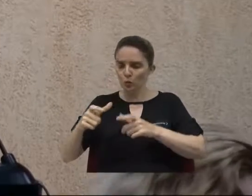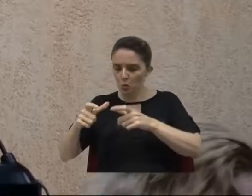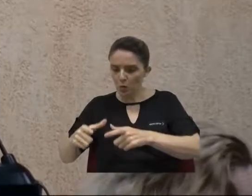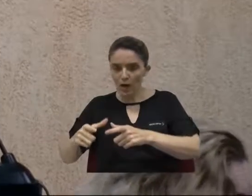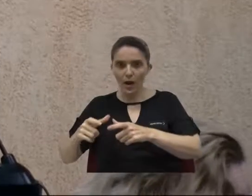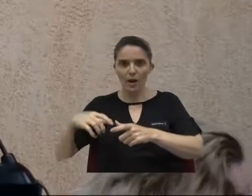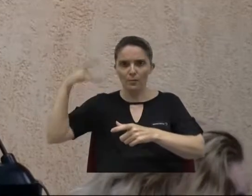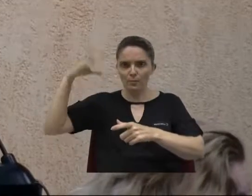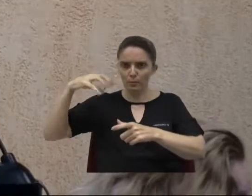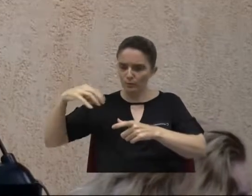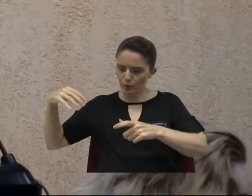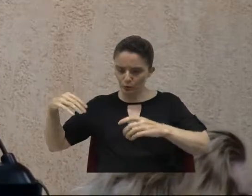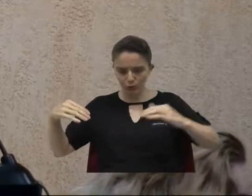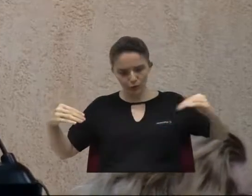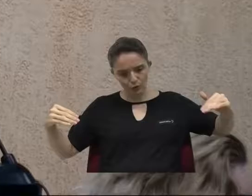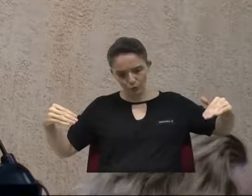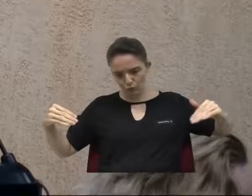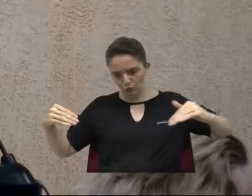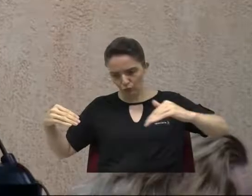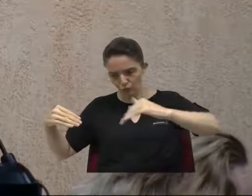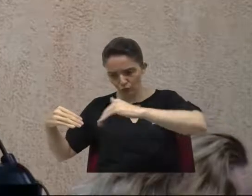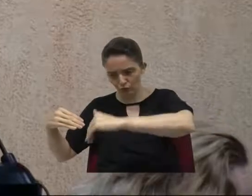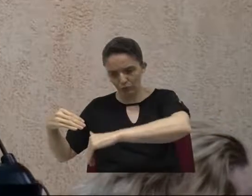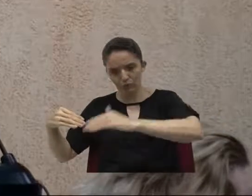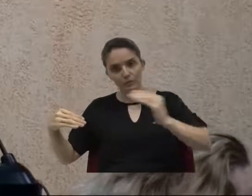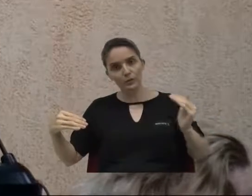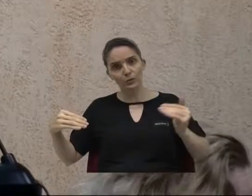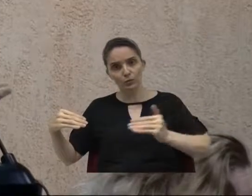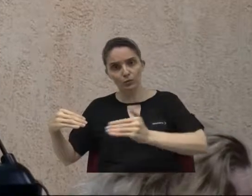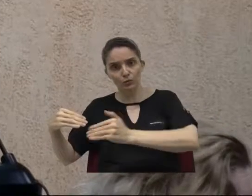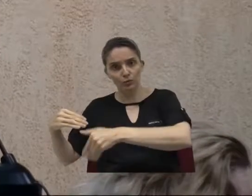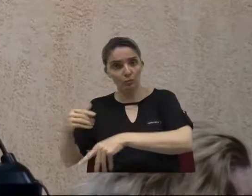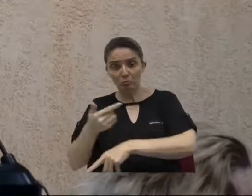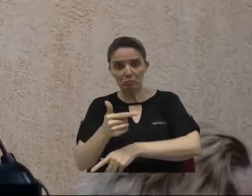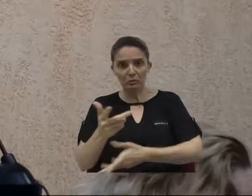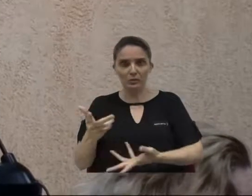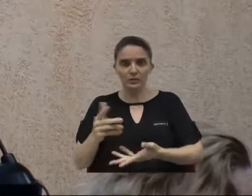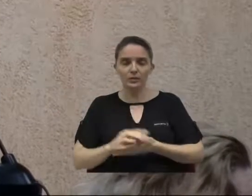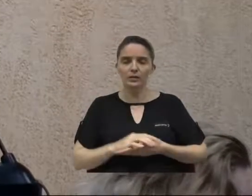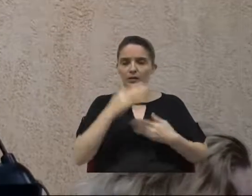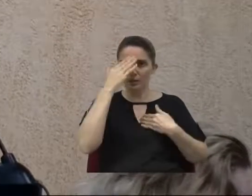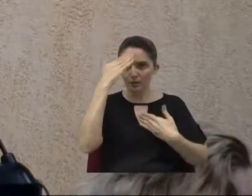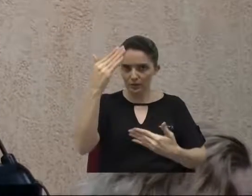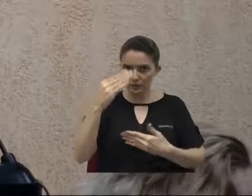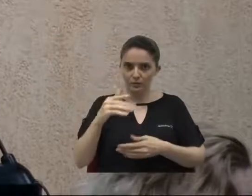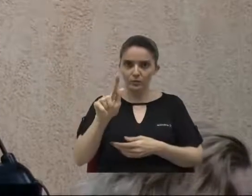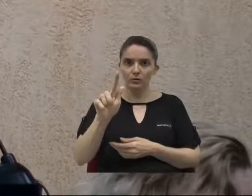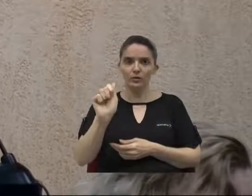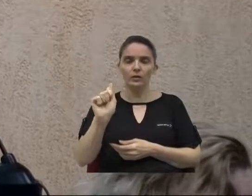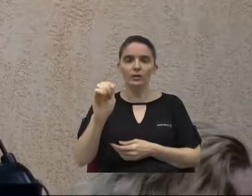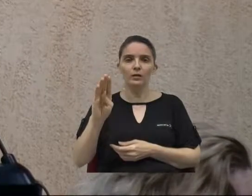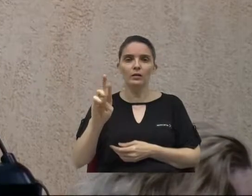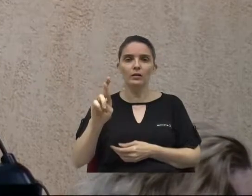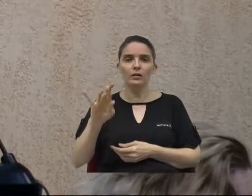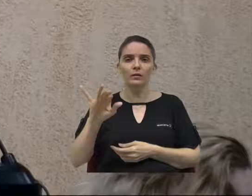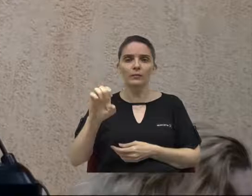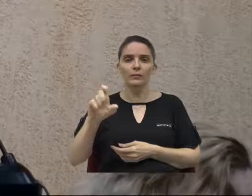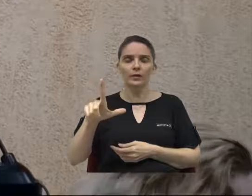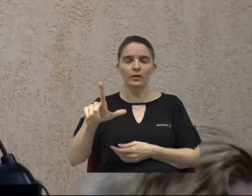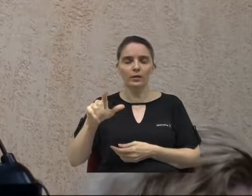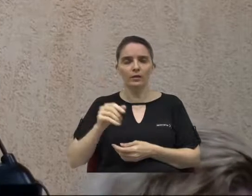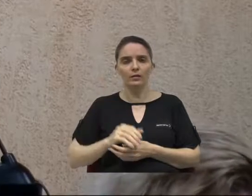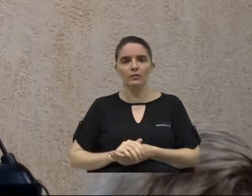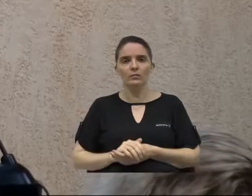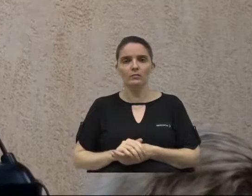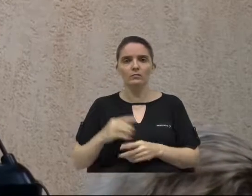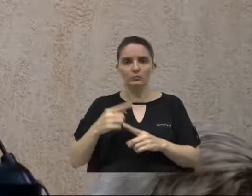anos que eles estão lutando para isso. Eu fui lá com o Gabriel, até agradeço aqui o Gabriel por estar presente lá, e veio o ofício para que fizesse aquelas